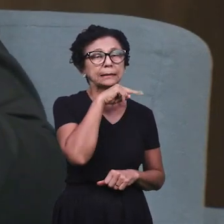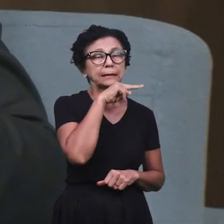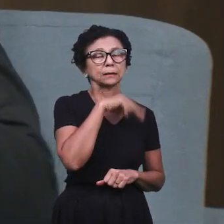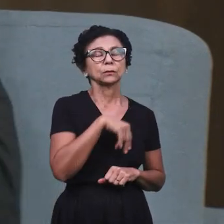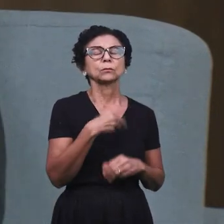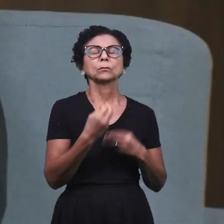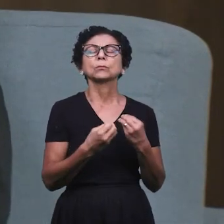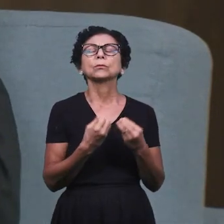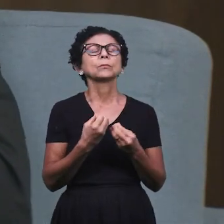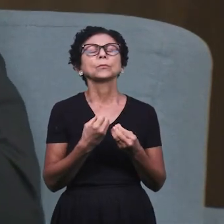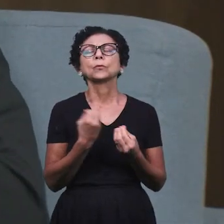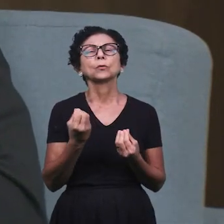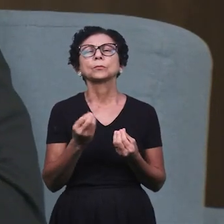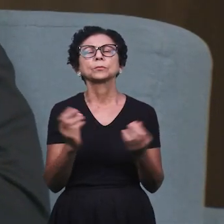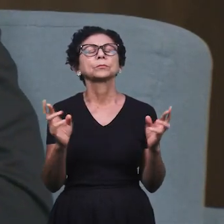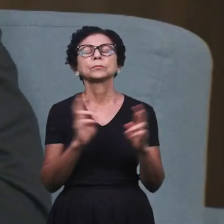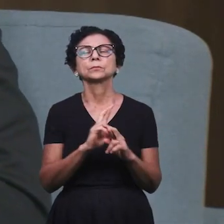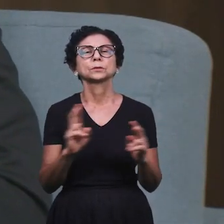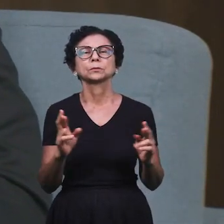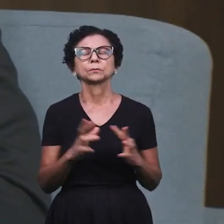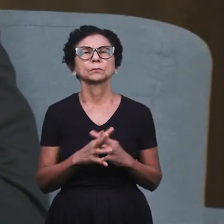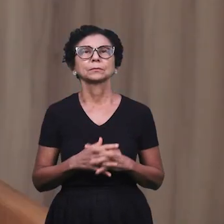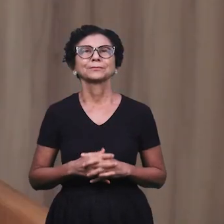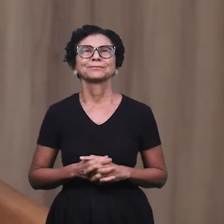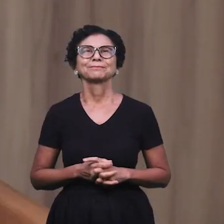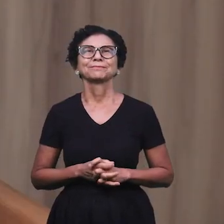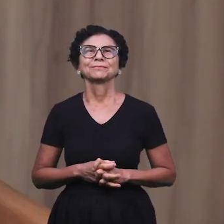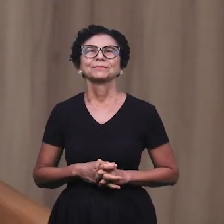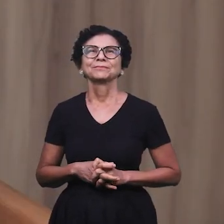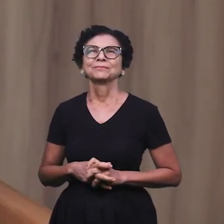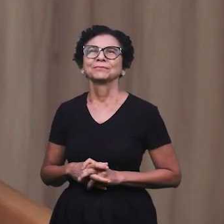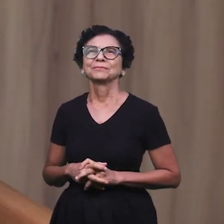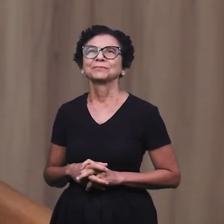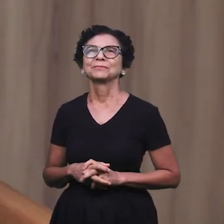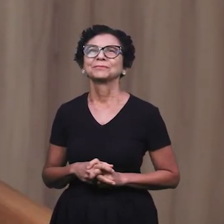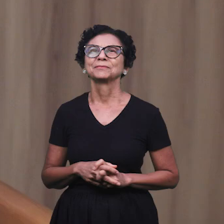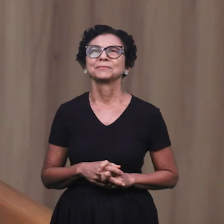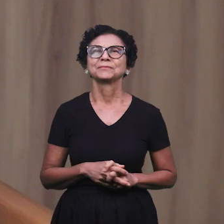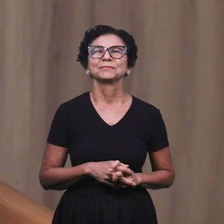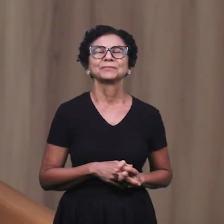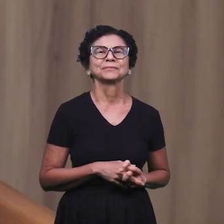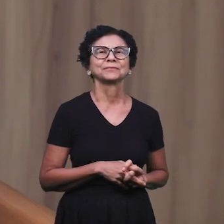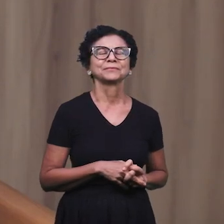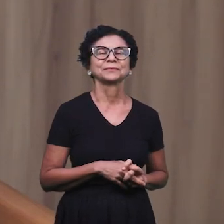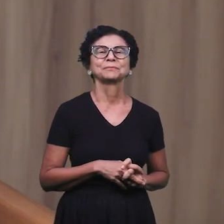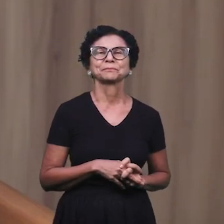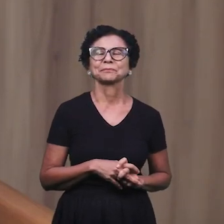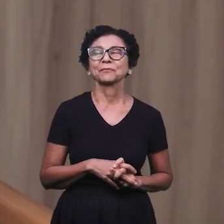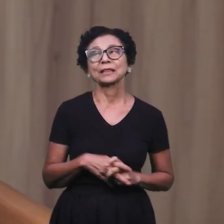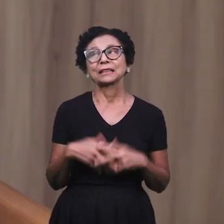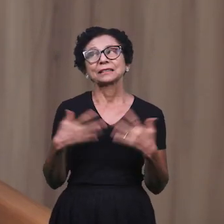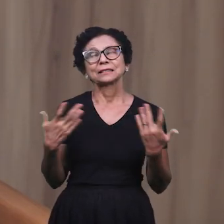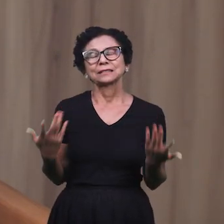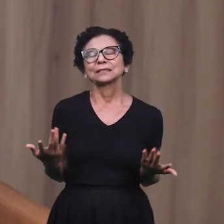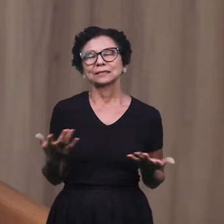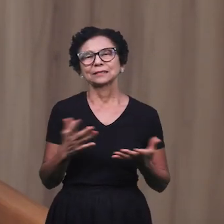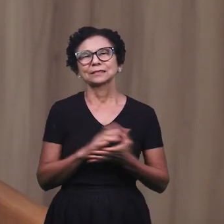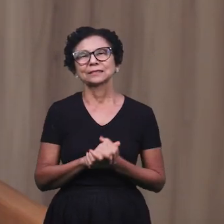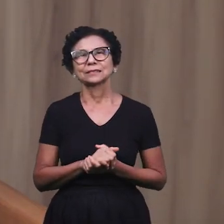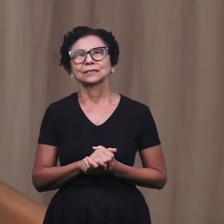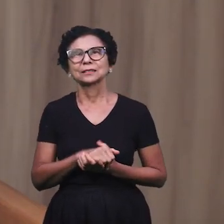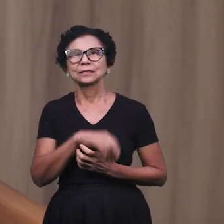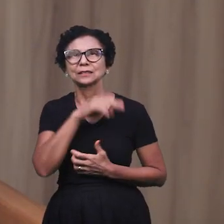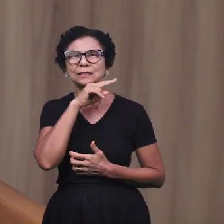que junta? Como que se aproxima? Ótima pergunta, pastor Abel. Então, os netos,